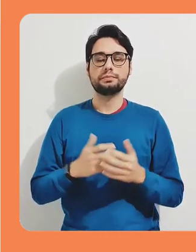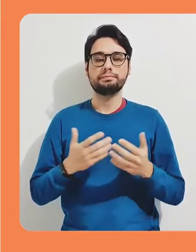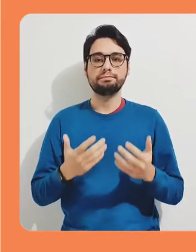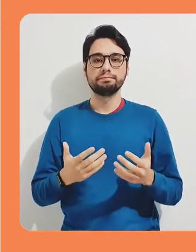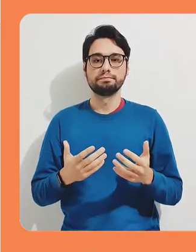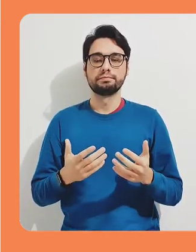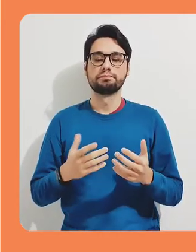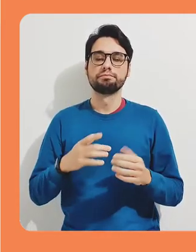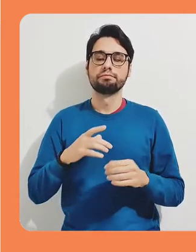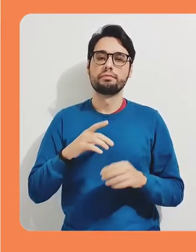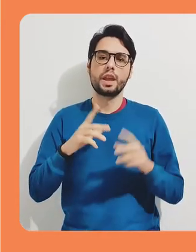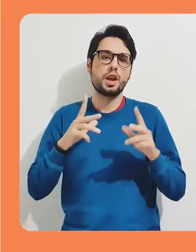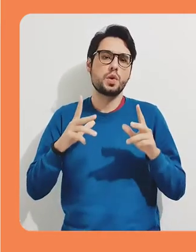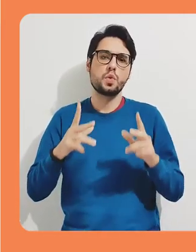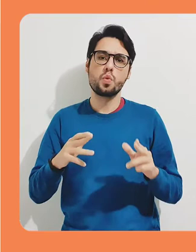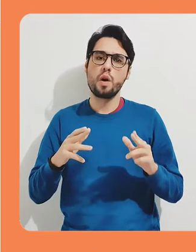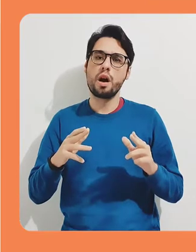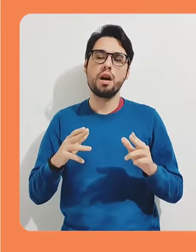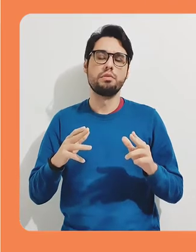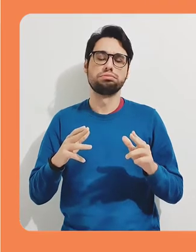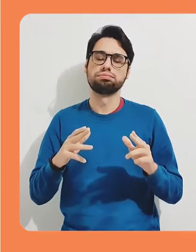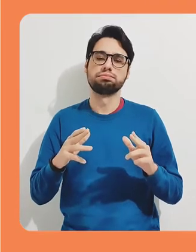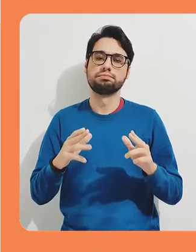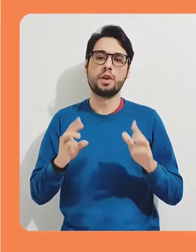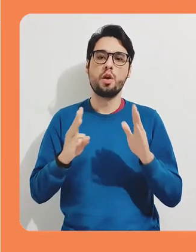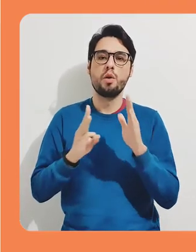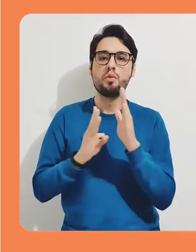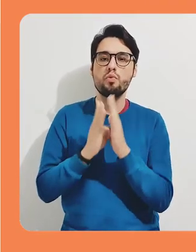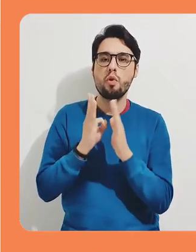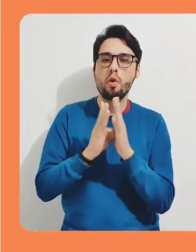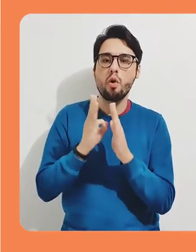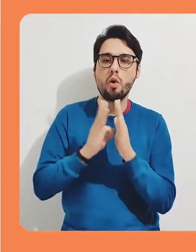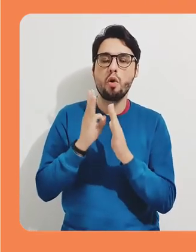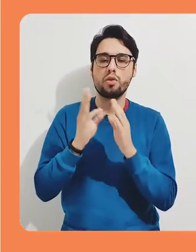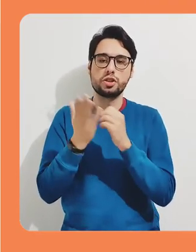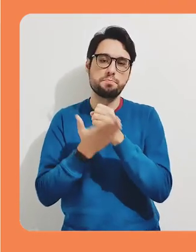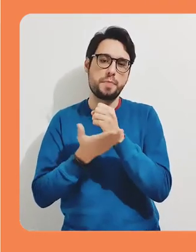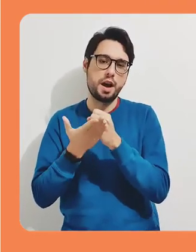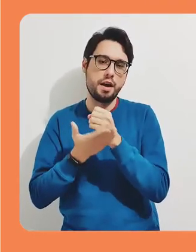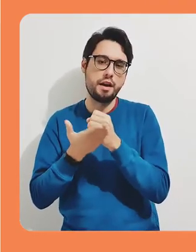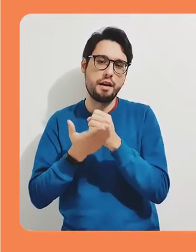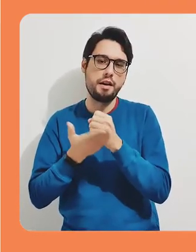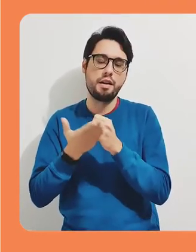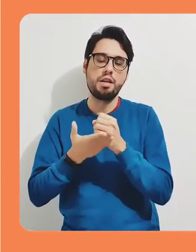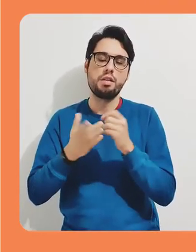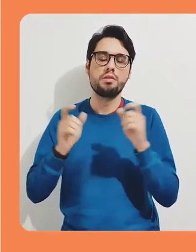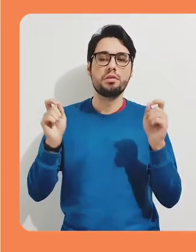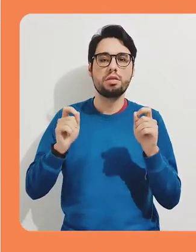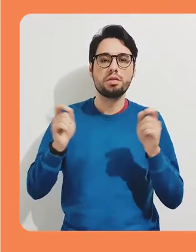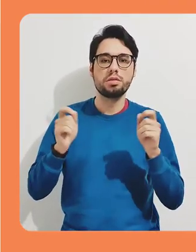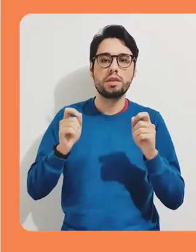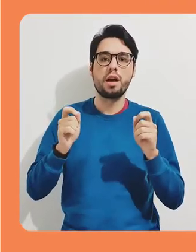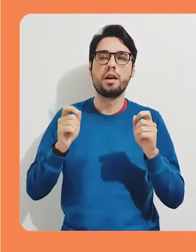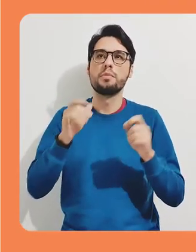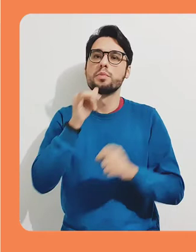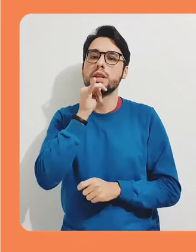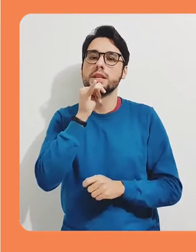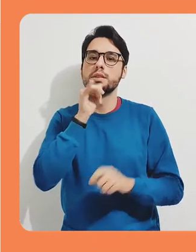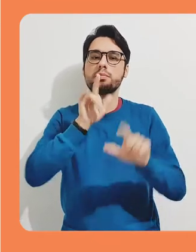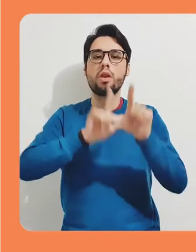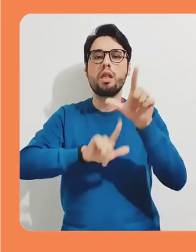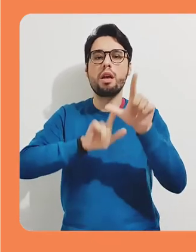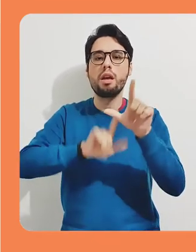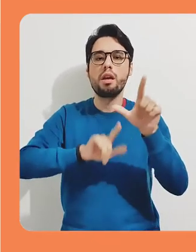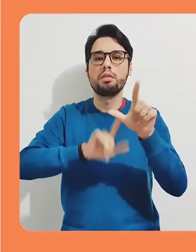novidades. Falaremos de algumas delas. Bom, ele funciona